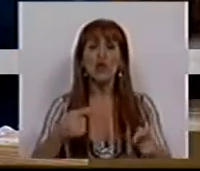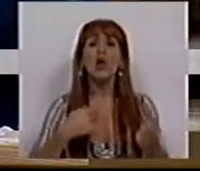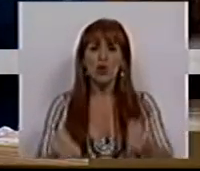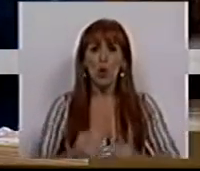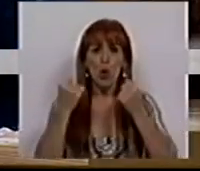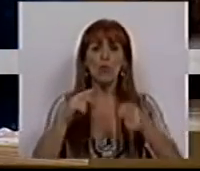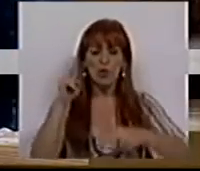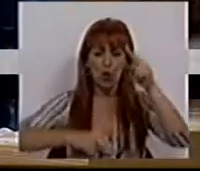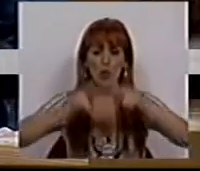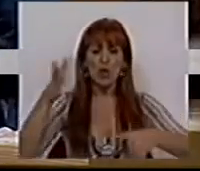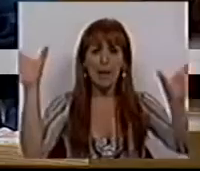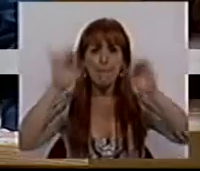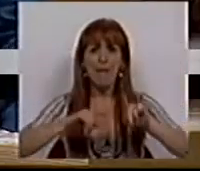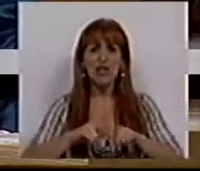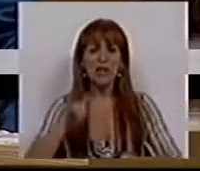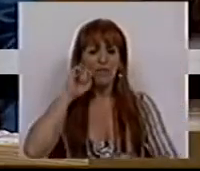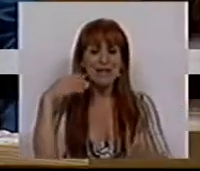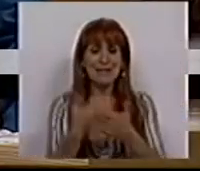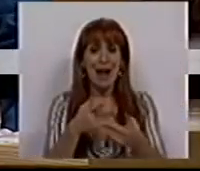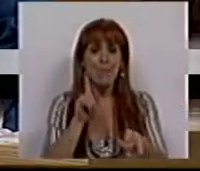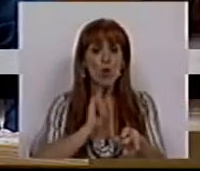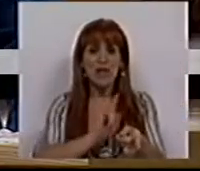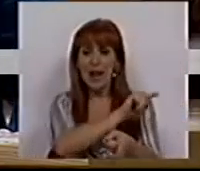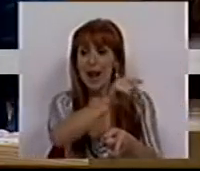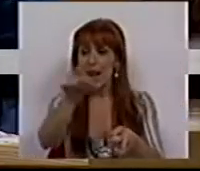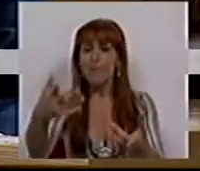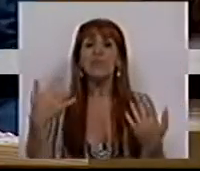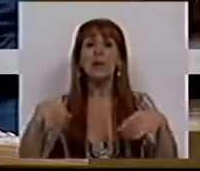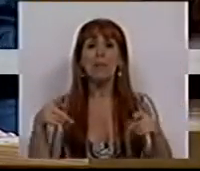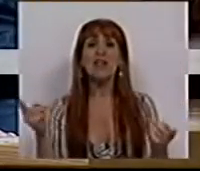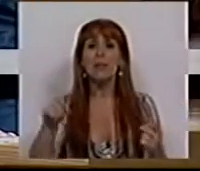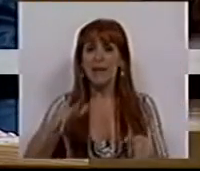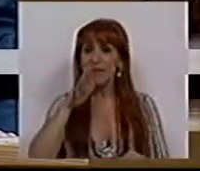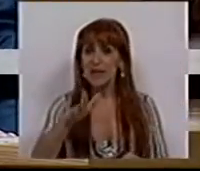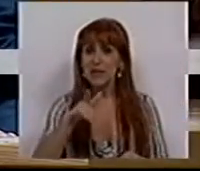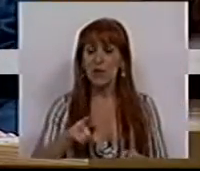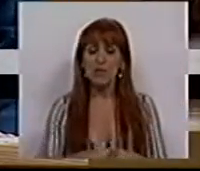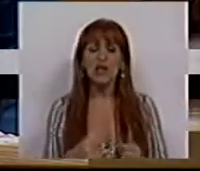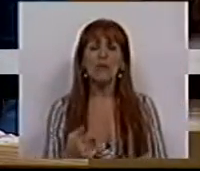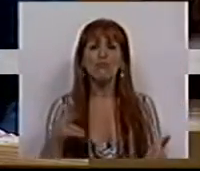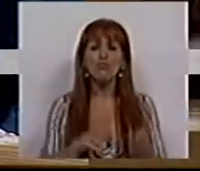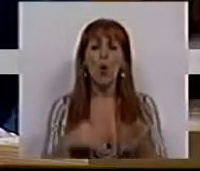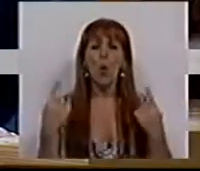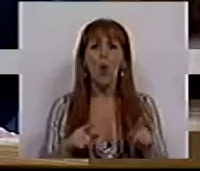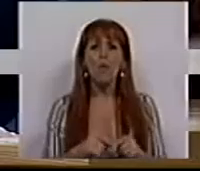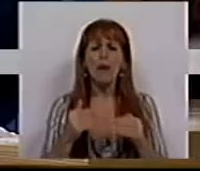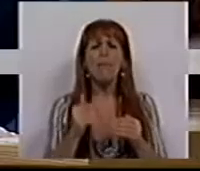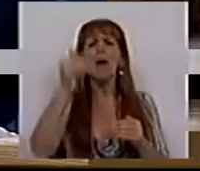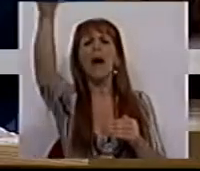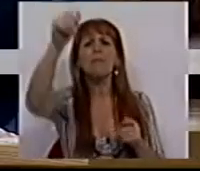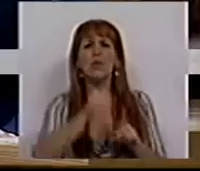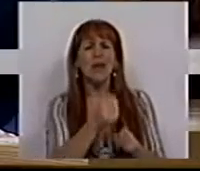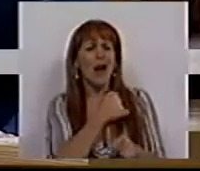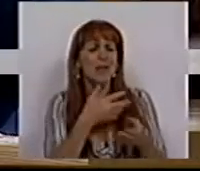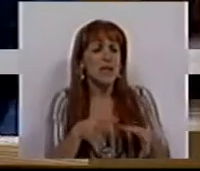Somos capazes de construir mais defesas para estas mulheres. Mas dissemos também que há uma realidade para lá das